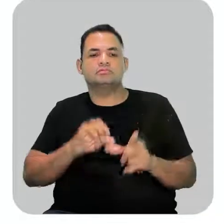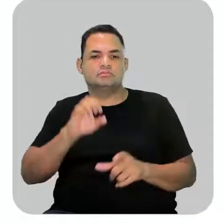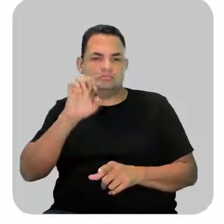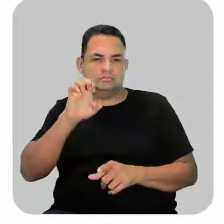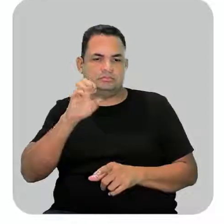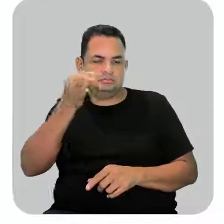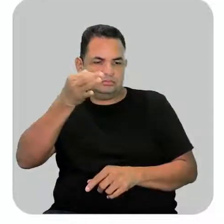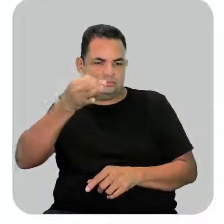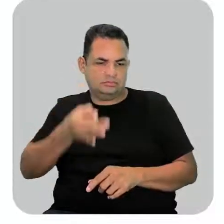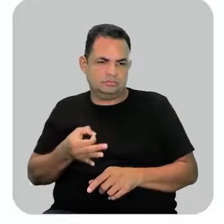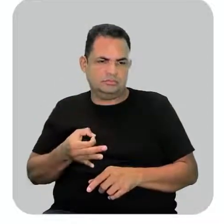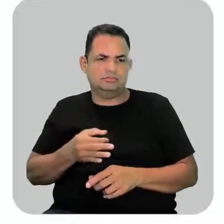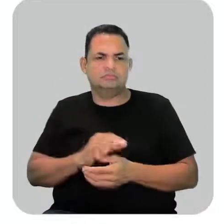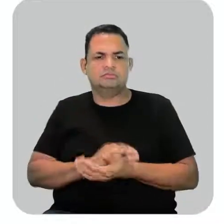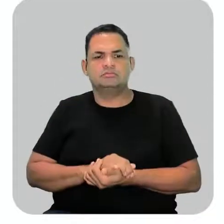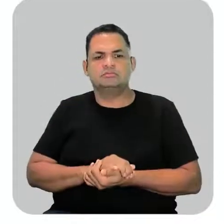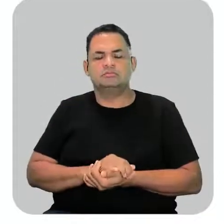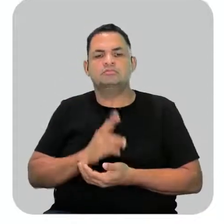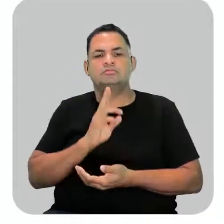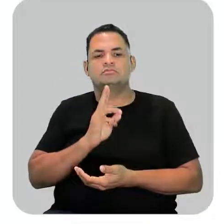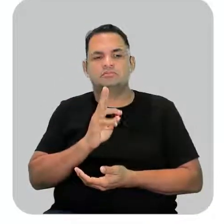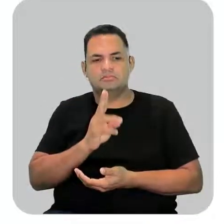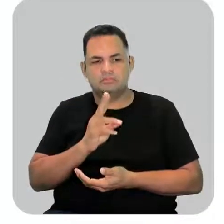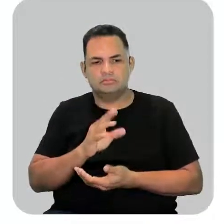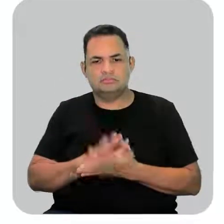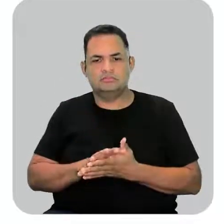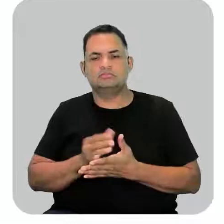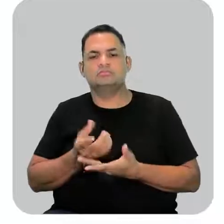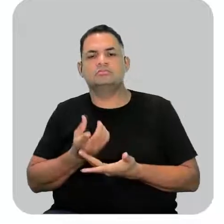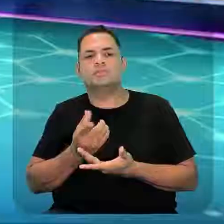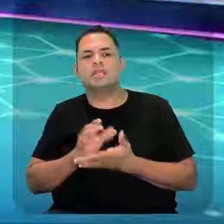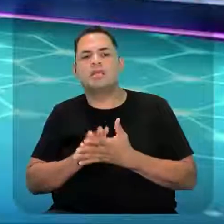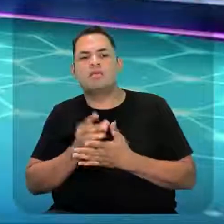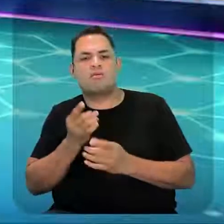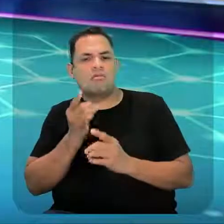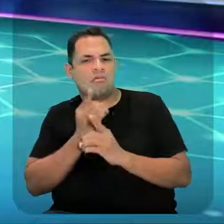Letra E. Então, sempre defina qual é a tua